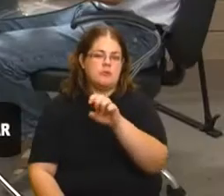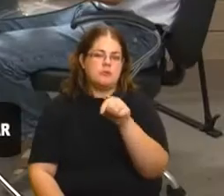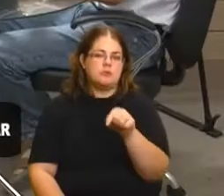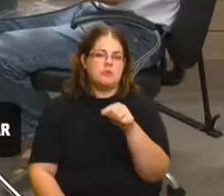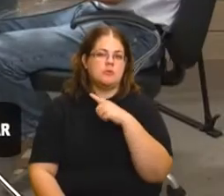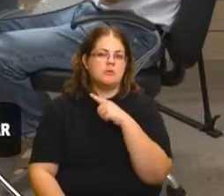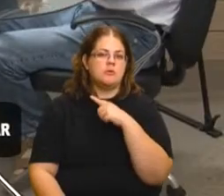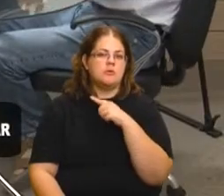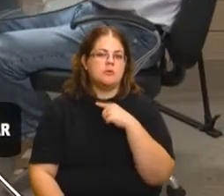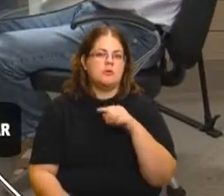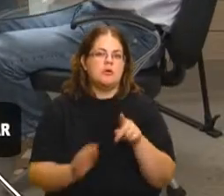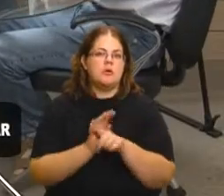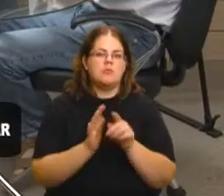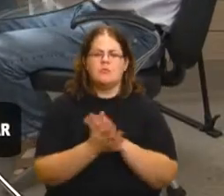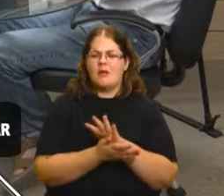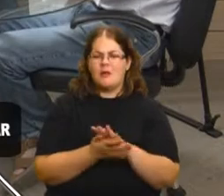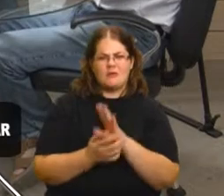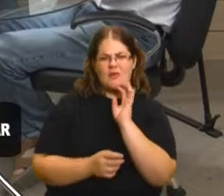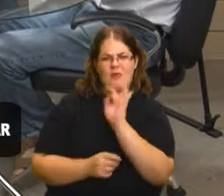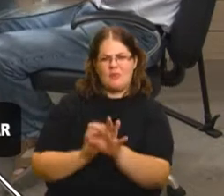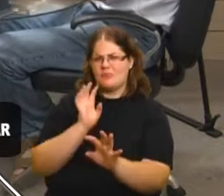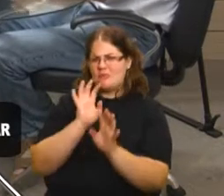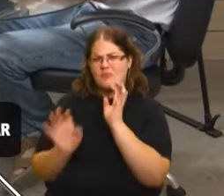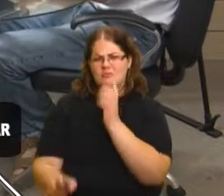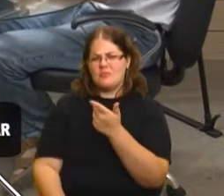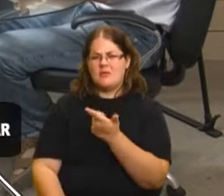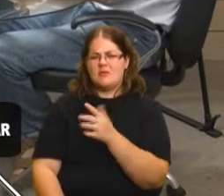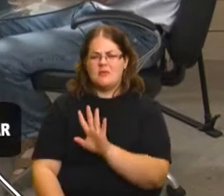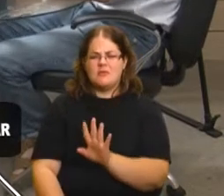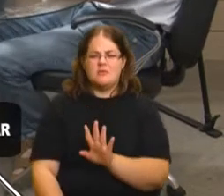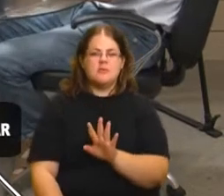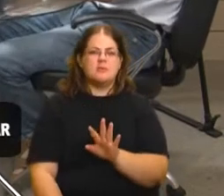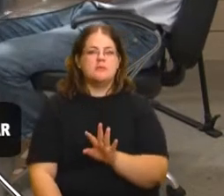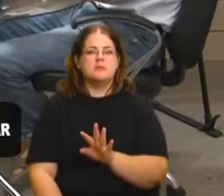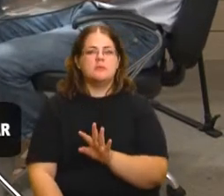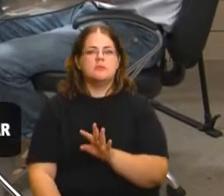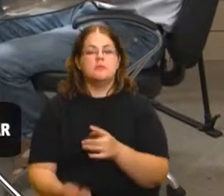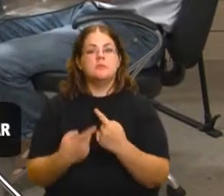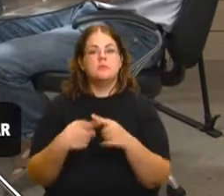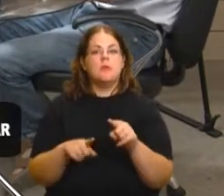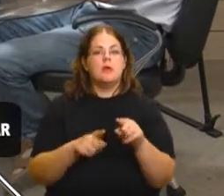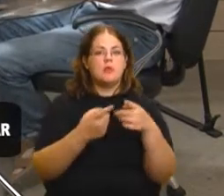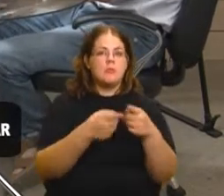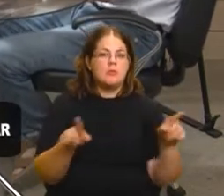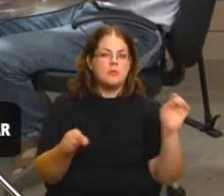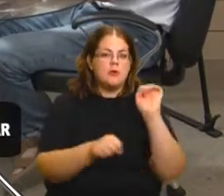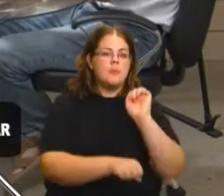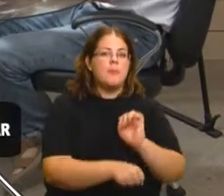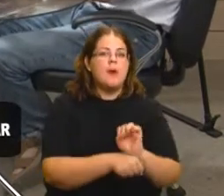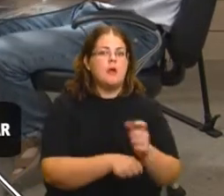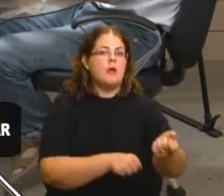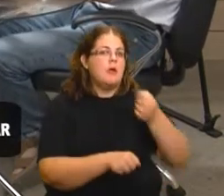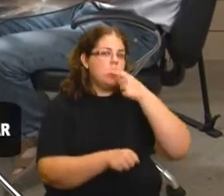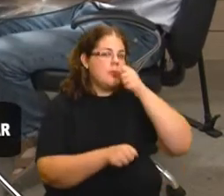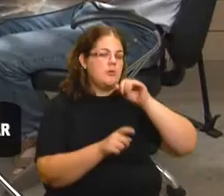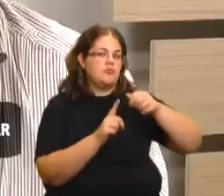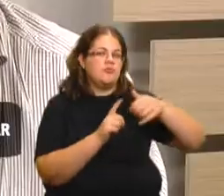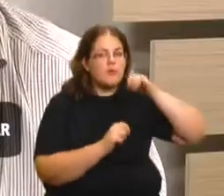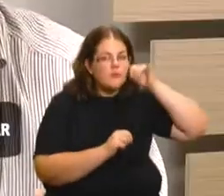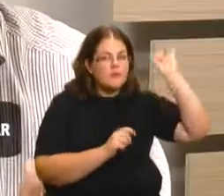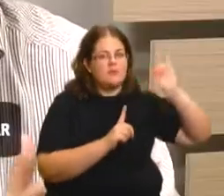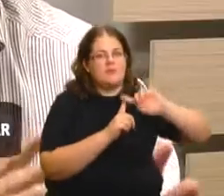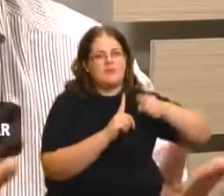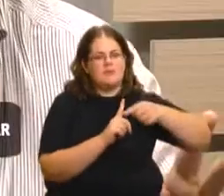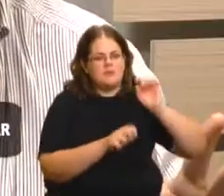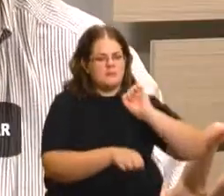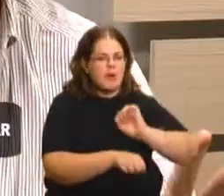nunca teve, acho que só o braço esquerdo, o lado esquerdo, é o máximo que ele tem de esquerda. Mas aquela música, "Pare de tomar a pílula", foi considerada uma música que